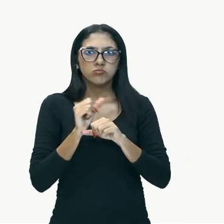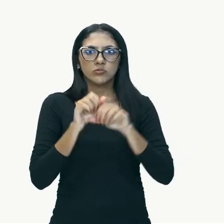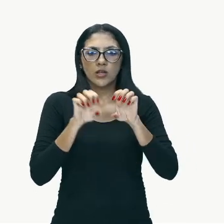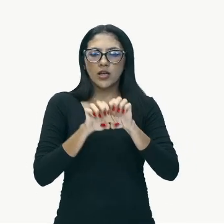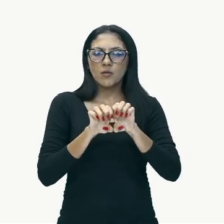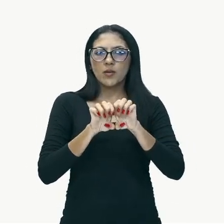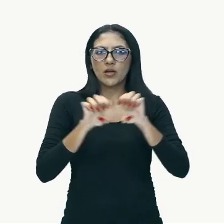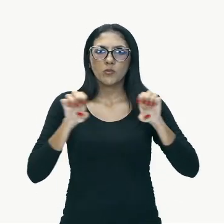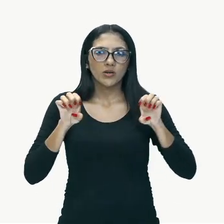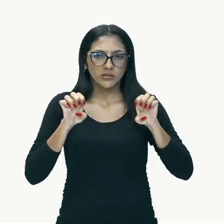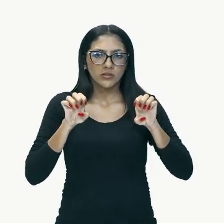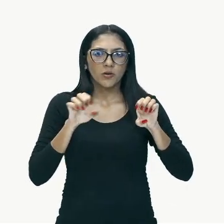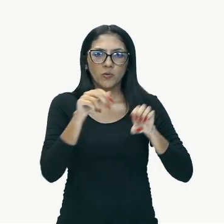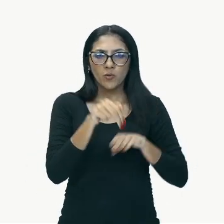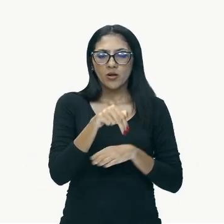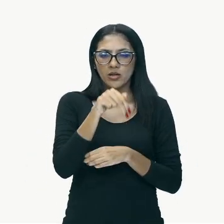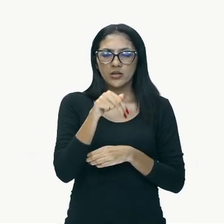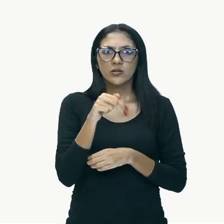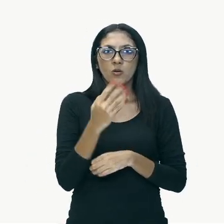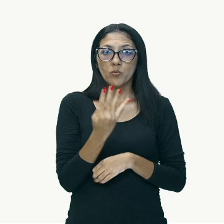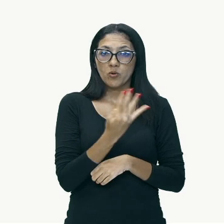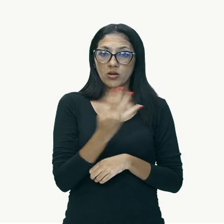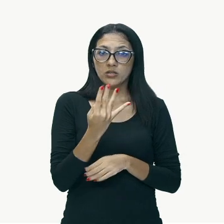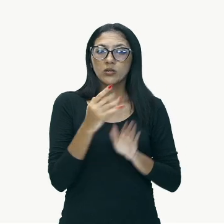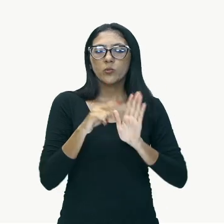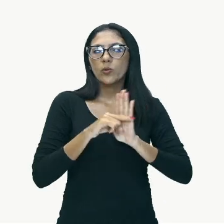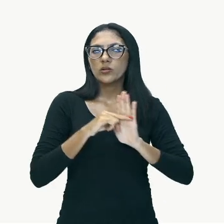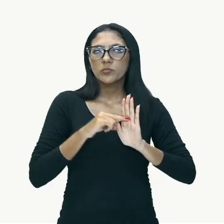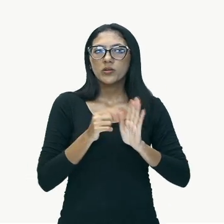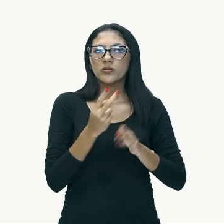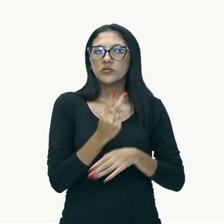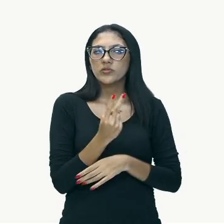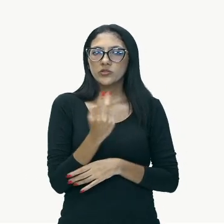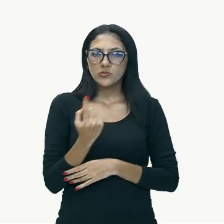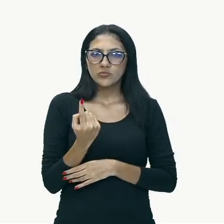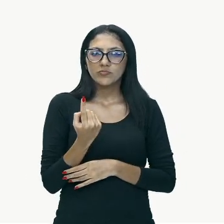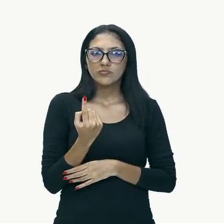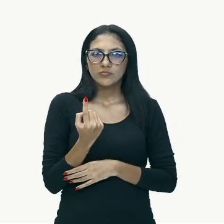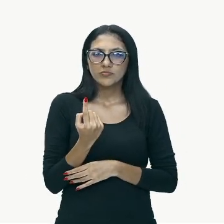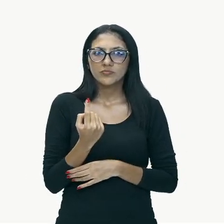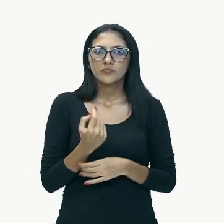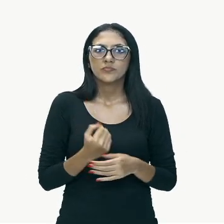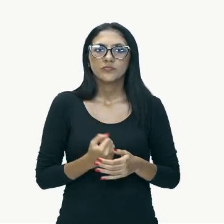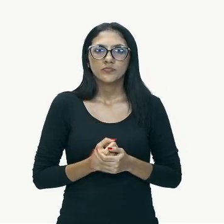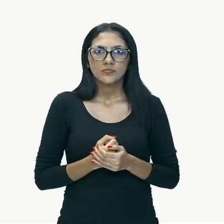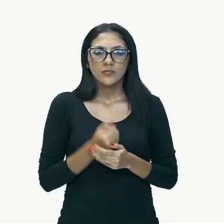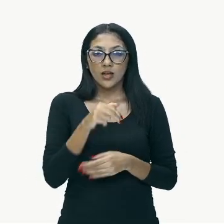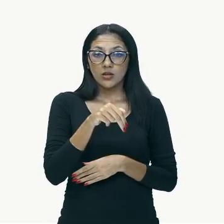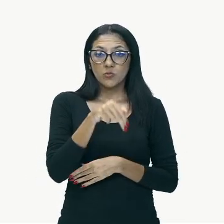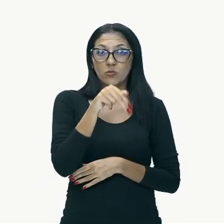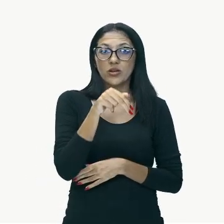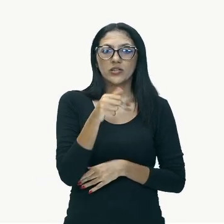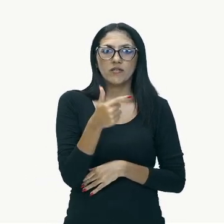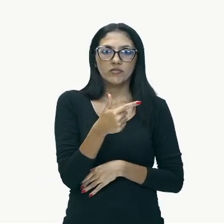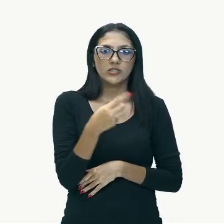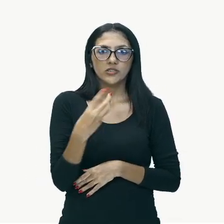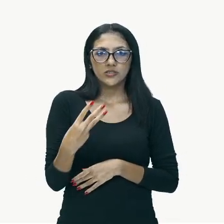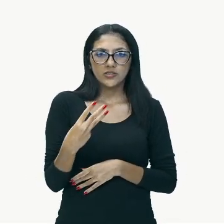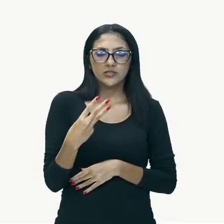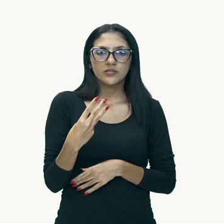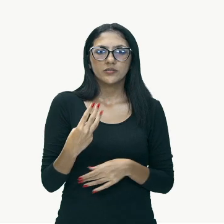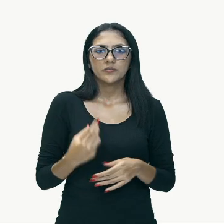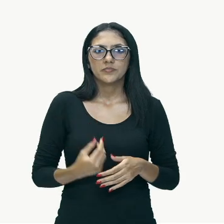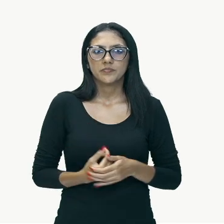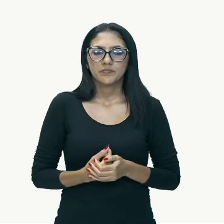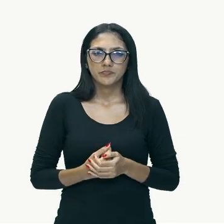de sinal. 44 menos 21. Aqui nós teremos 23. Ah,